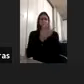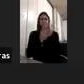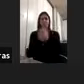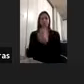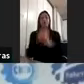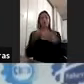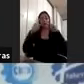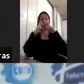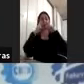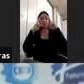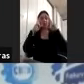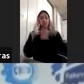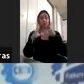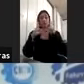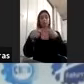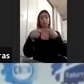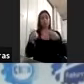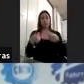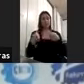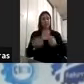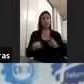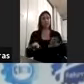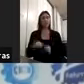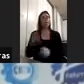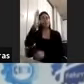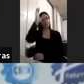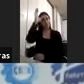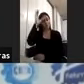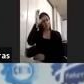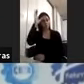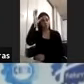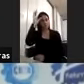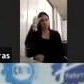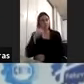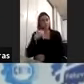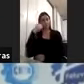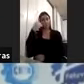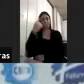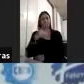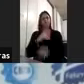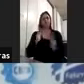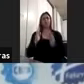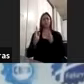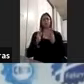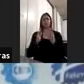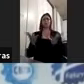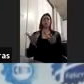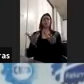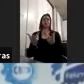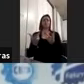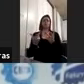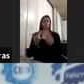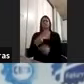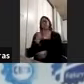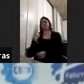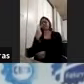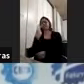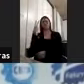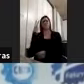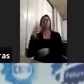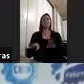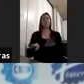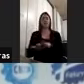essa pandemia aí. A gente vai ter o nosso momento de vitória, todos nós naquela rotatória que ela marcou na nossa